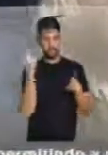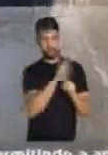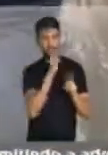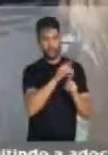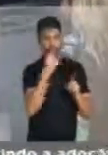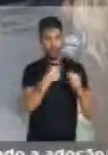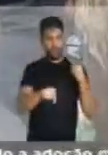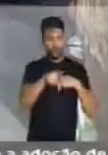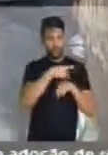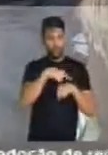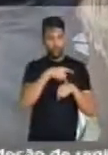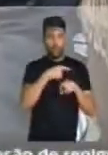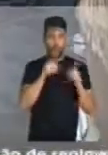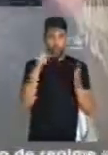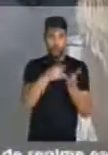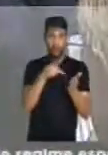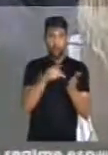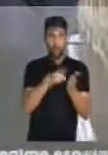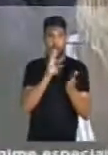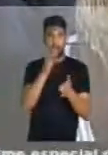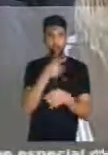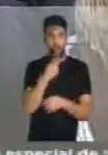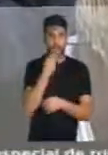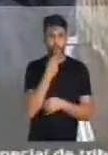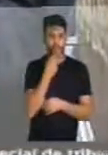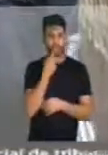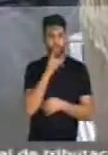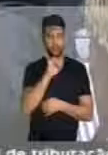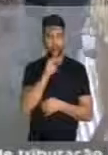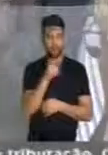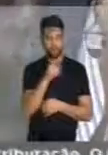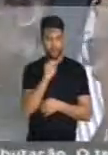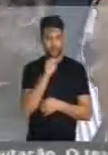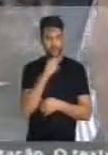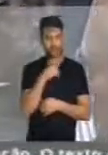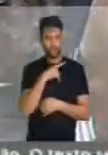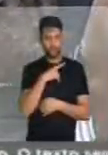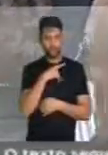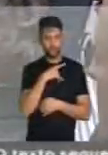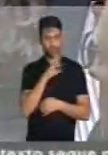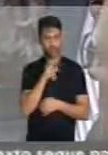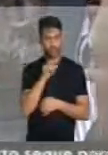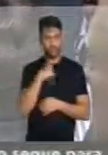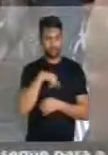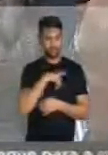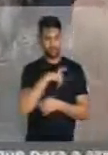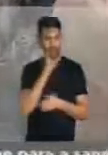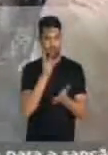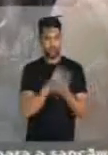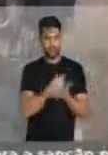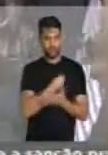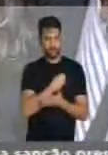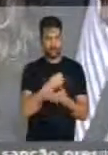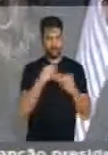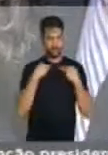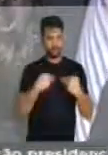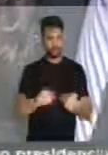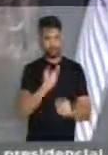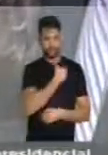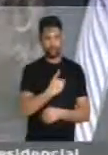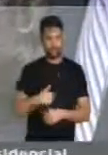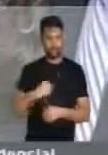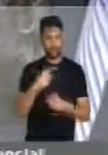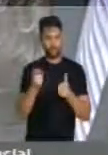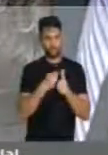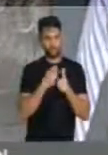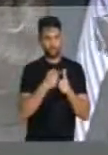país. A verdade, e já dizia Ulisses Guimarães, os princípios que devem nortear a moral pública é,